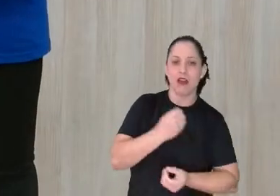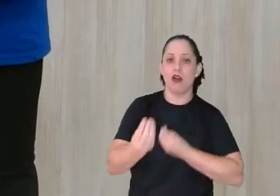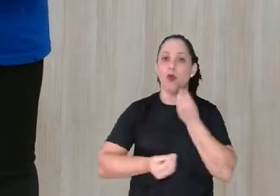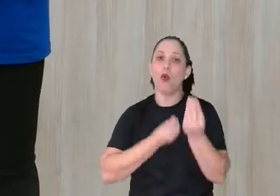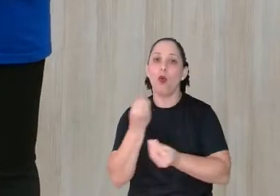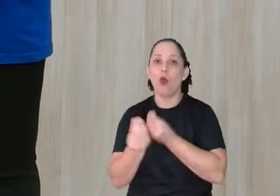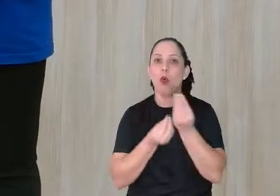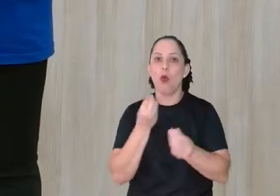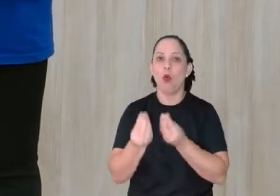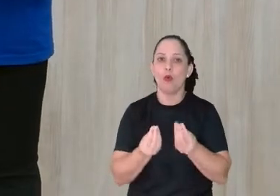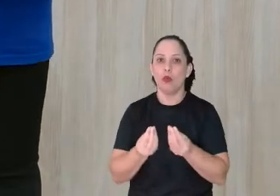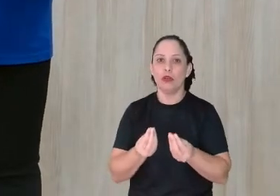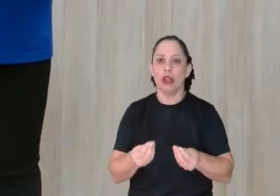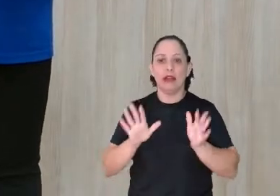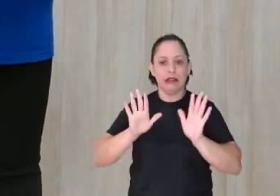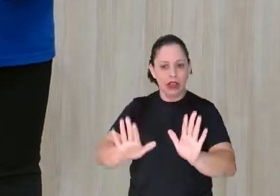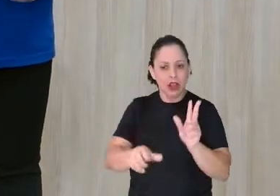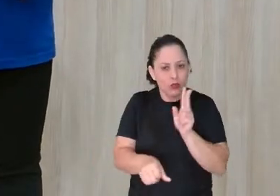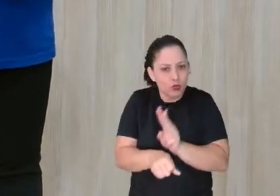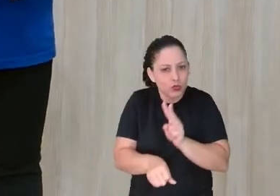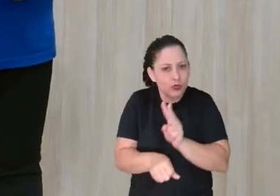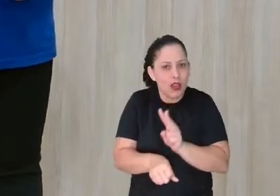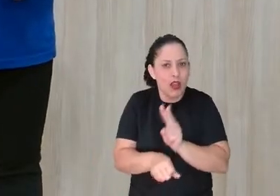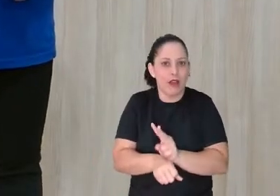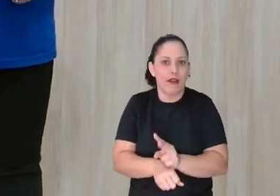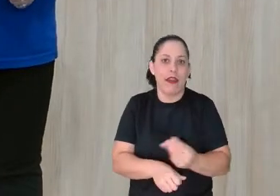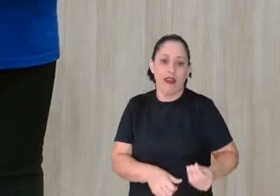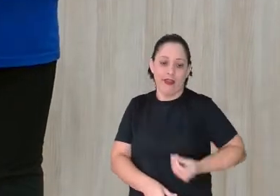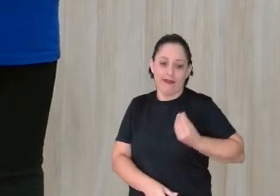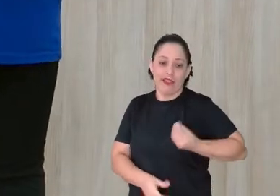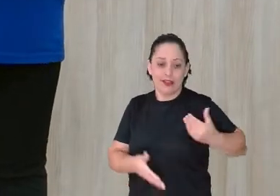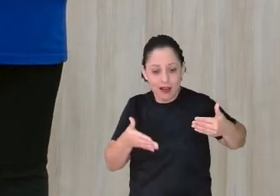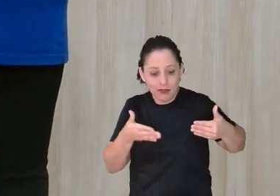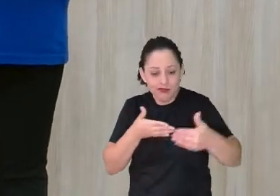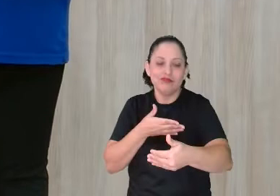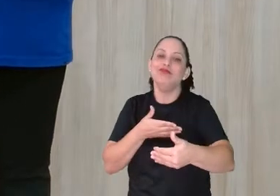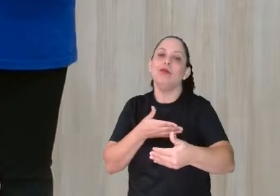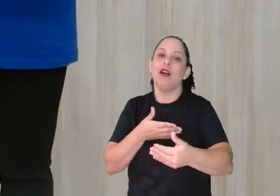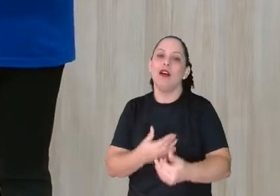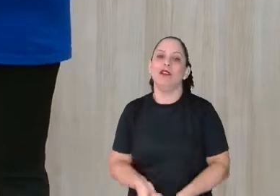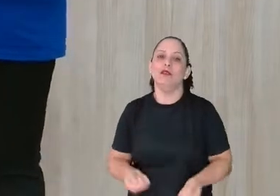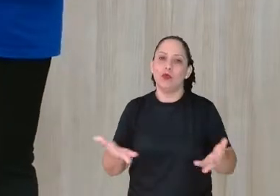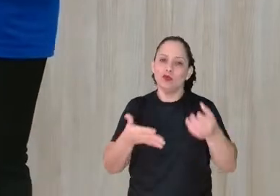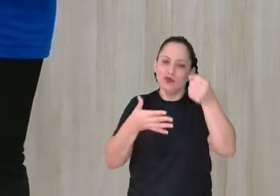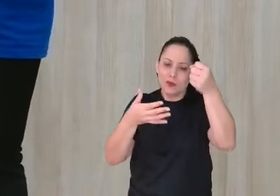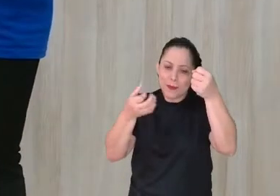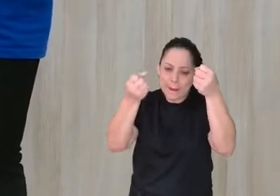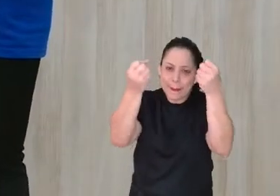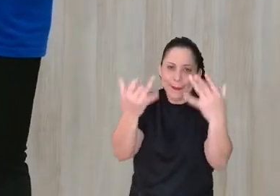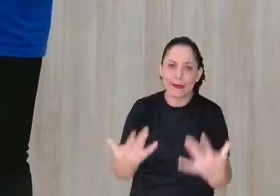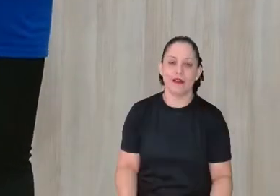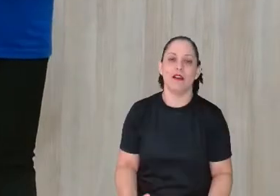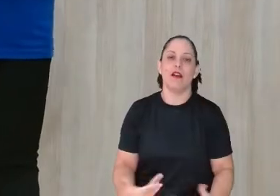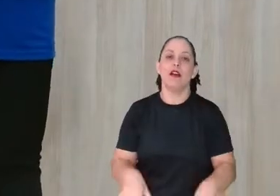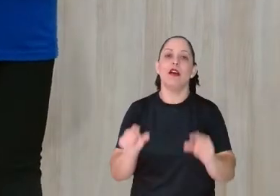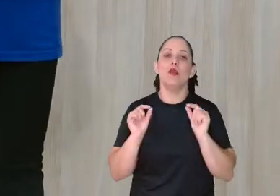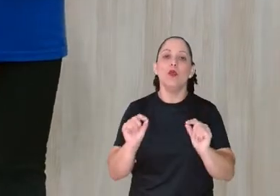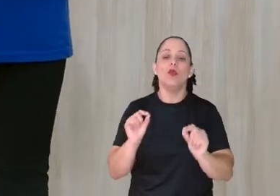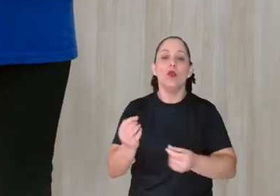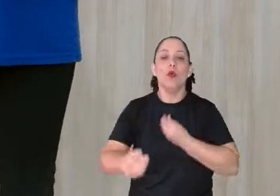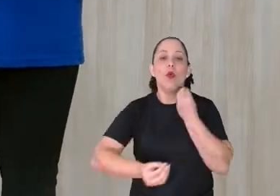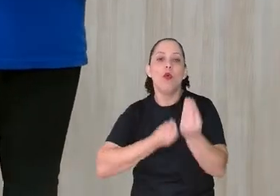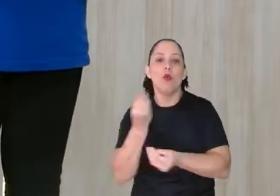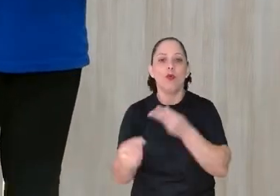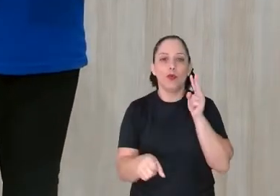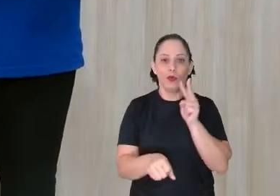explorá-la mais, não destruí-la mais, é para manter a vida no planeta. Então, tudo que a gente está falando aqui é em relação a uma conservação,